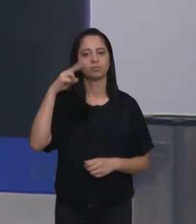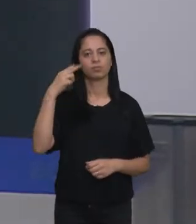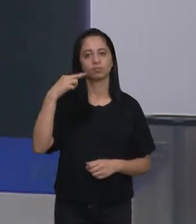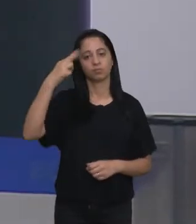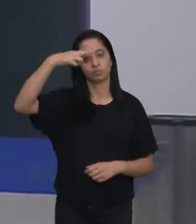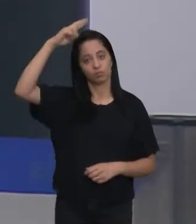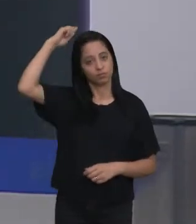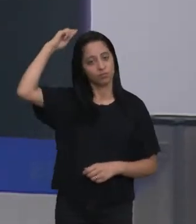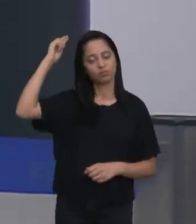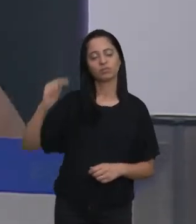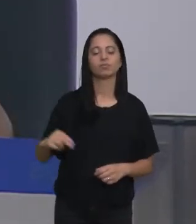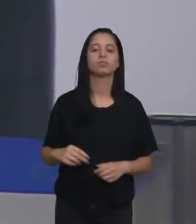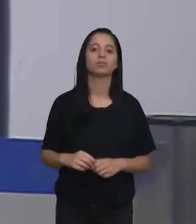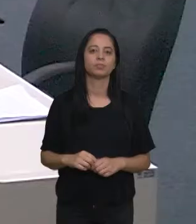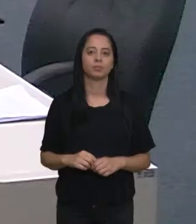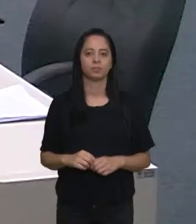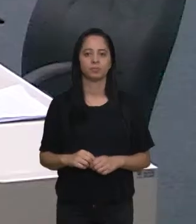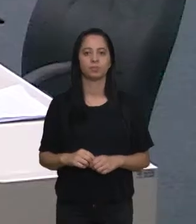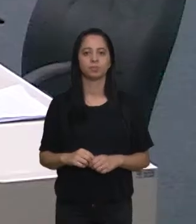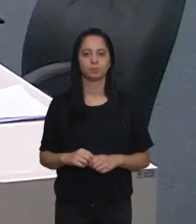Robertinho da Padaria.